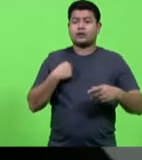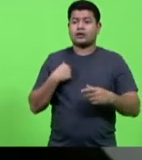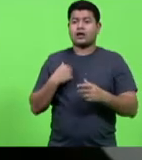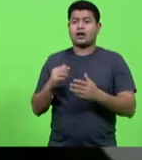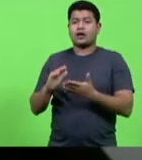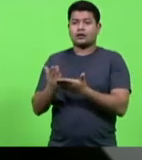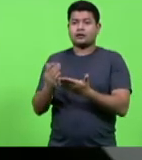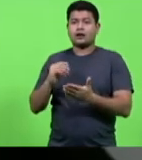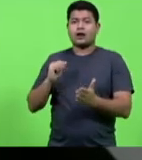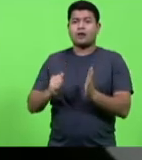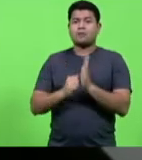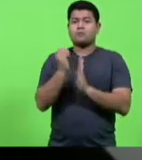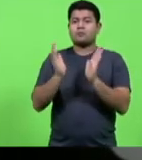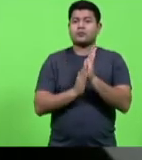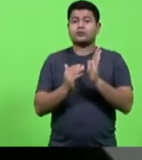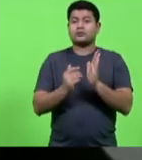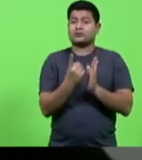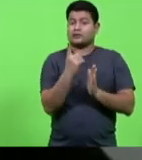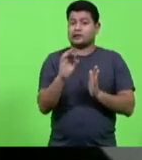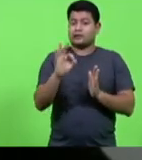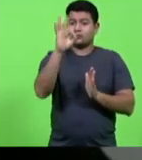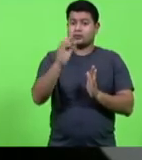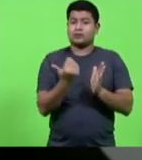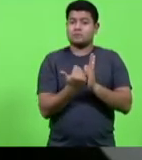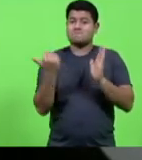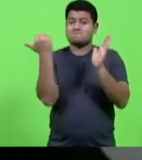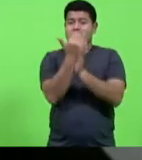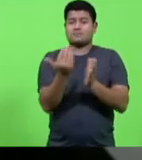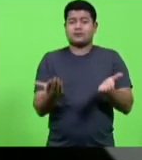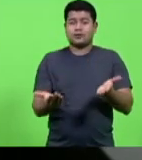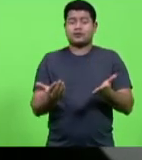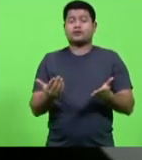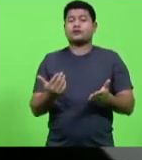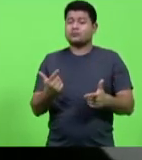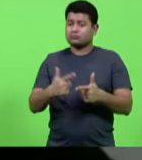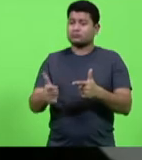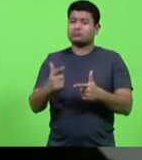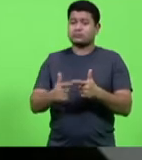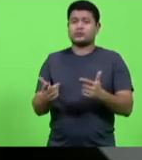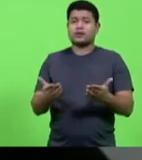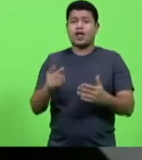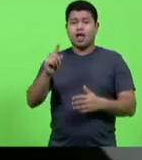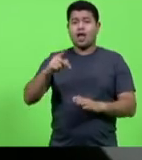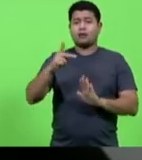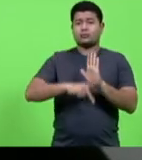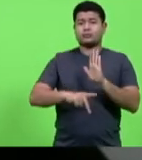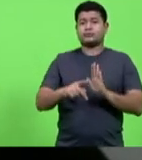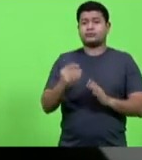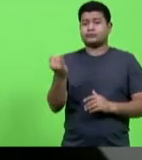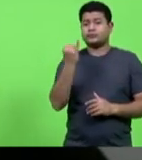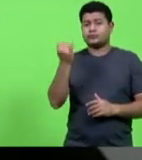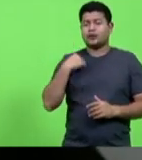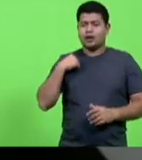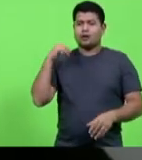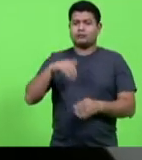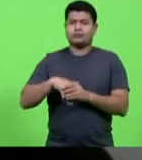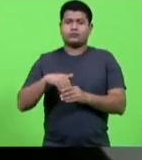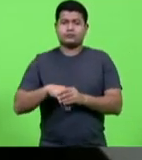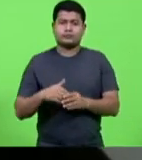da sucumbência. Então, tá caótico o sistema. É um projeto importante, claro que é. Eu vou voltar, eu